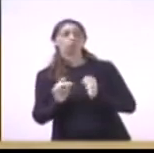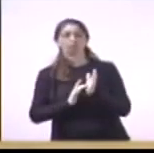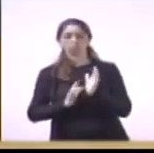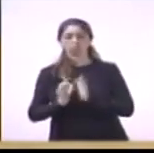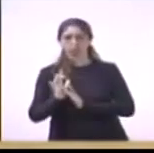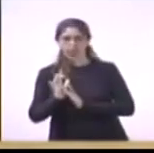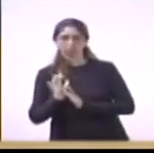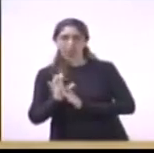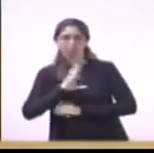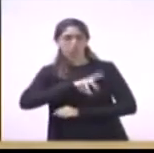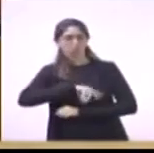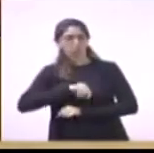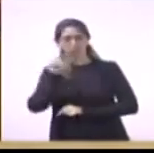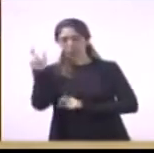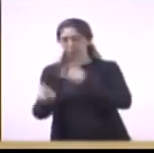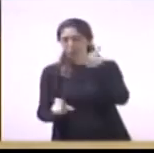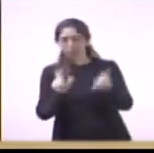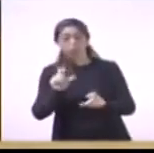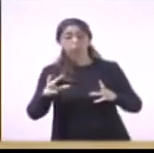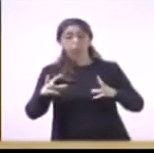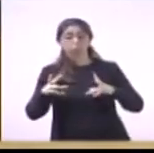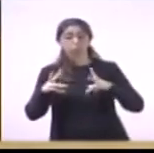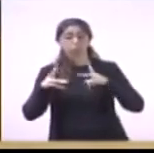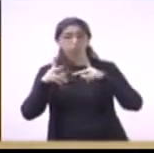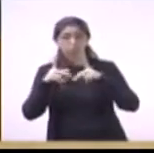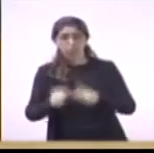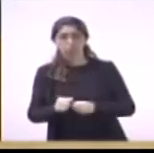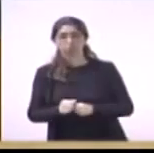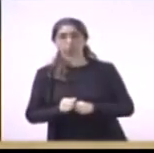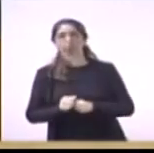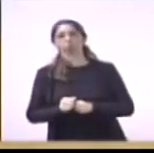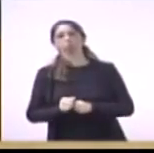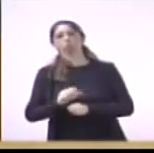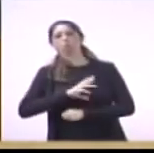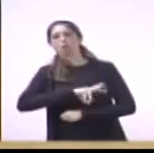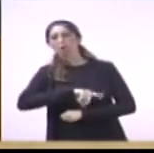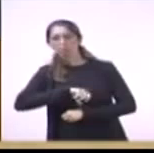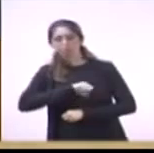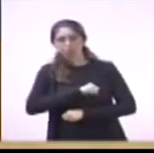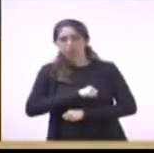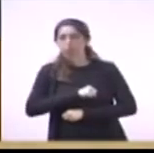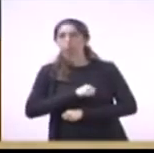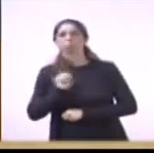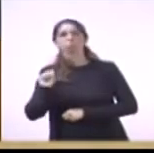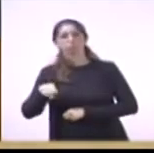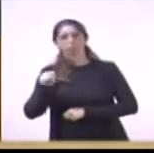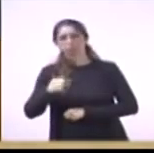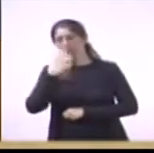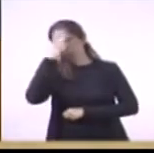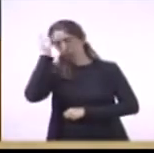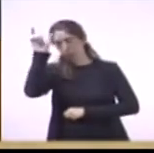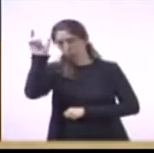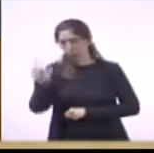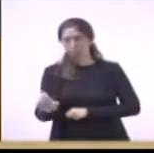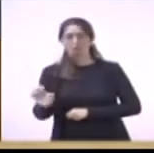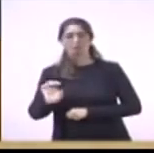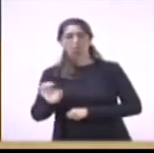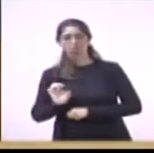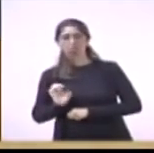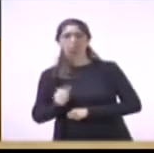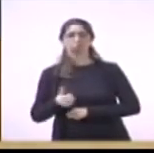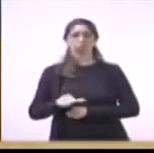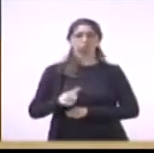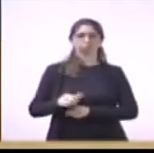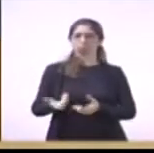amar o próximo, ele não fala quem quer, é todos. Então, nós amamos o homossexual. Não existe perseguição, não